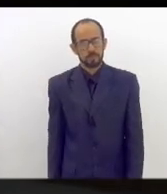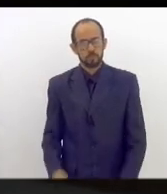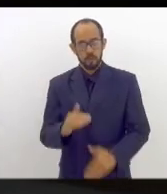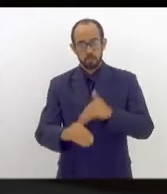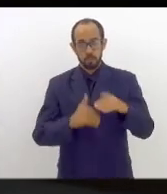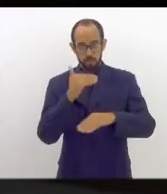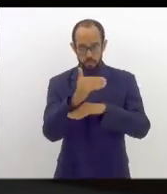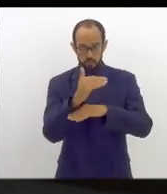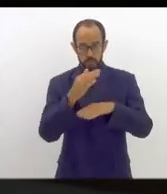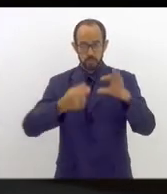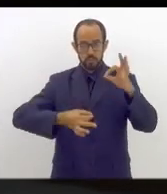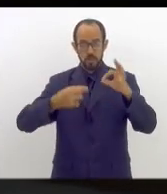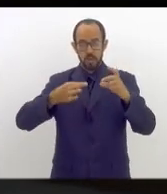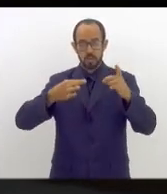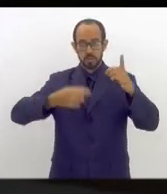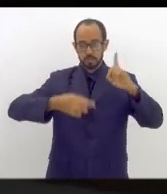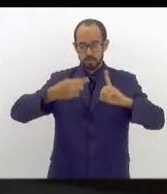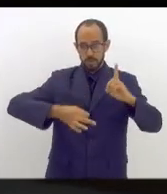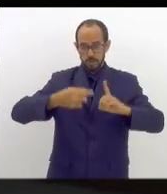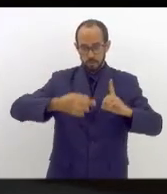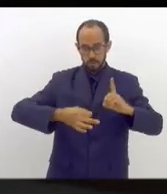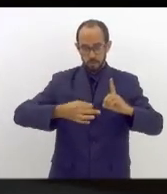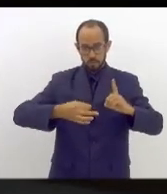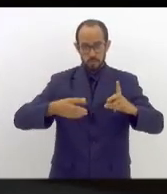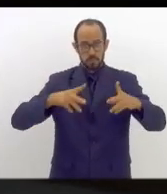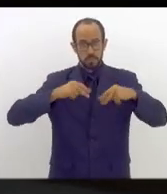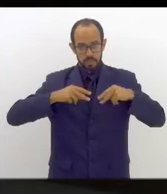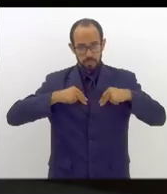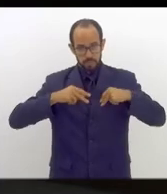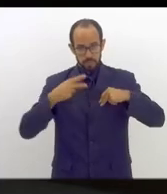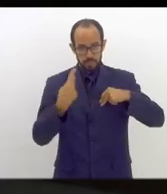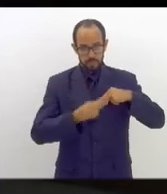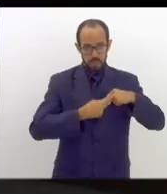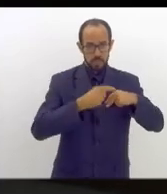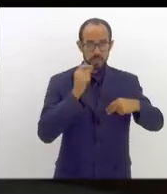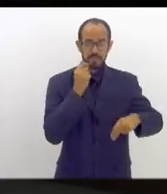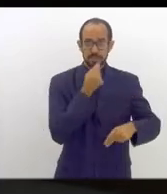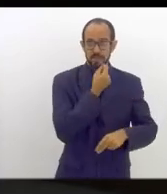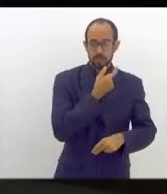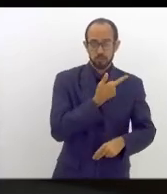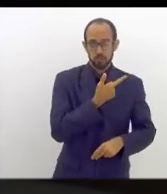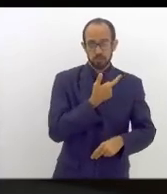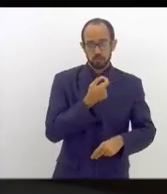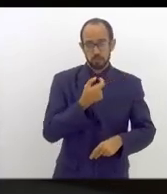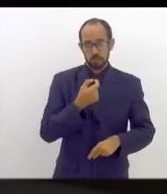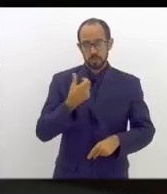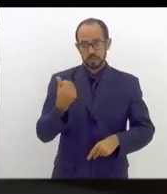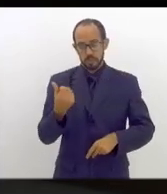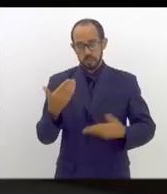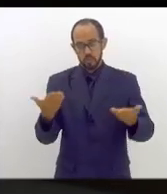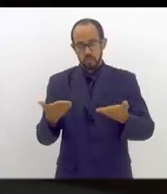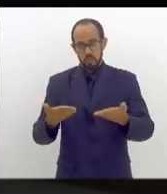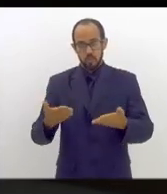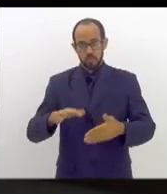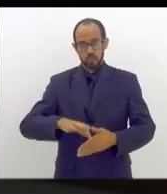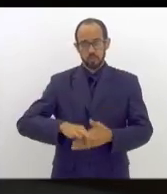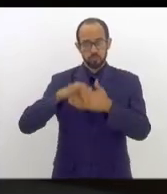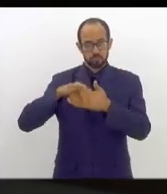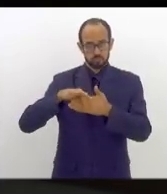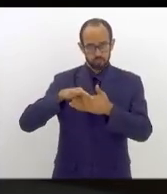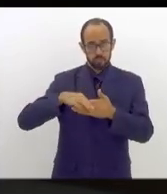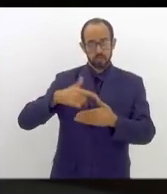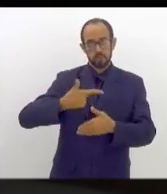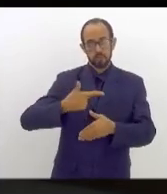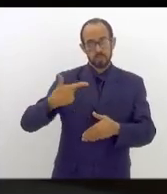Desembargador por merecimento em setembro de 2006 e hoje ocupa lugar de titular da vigésima